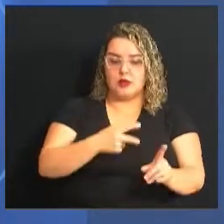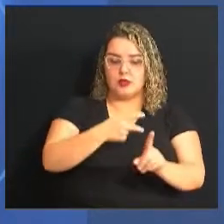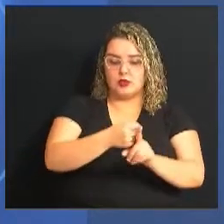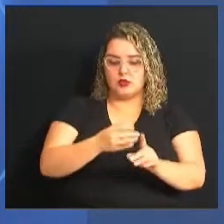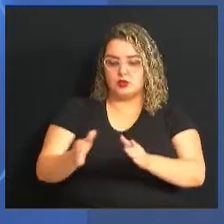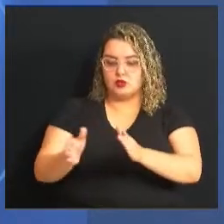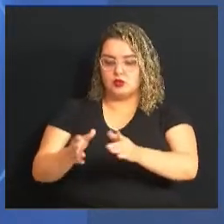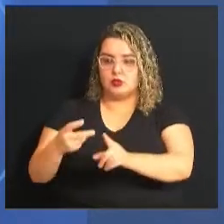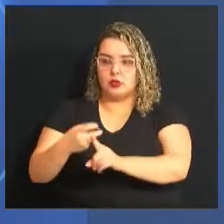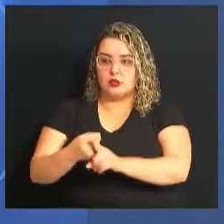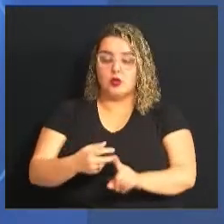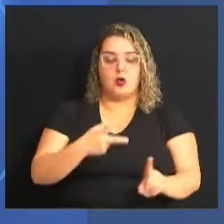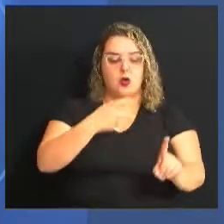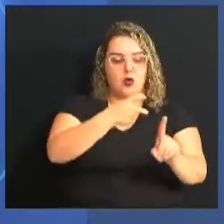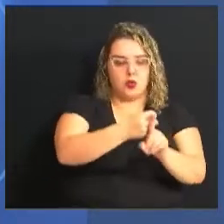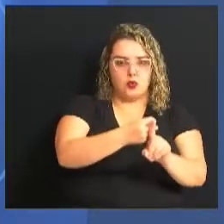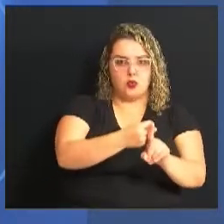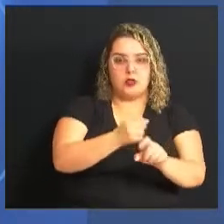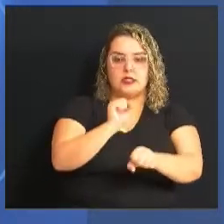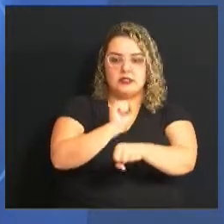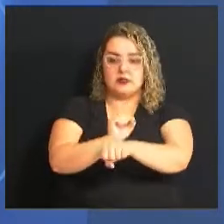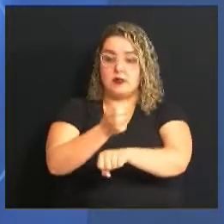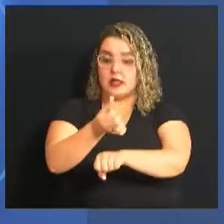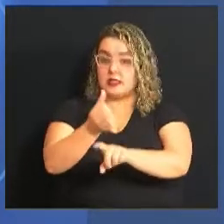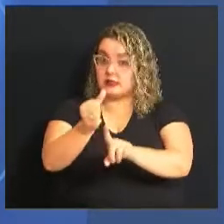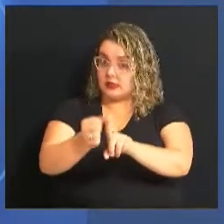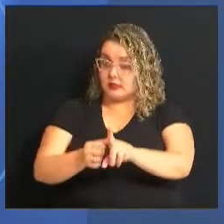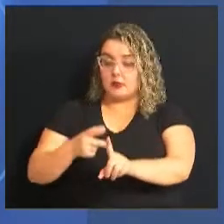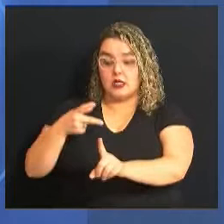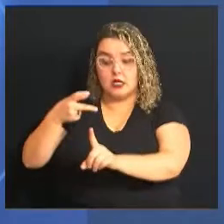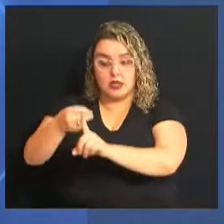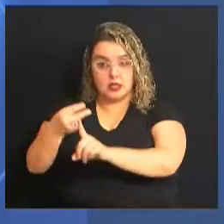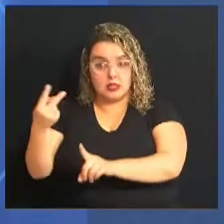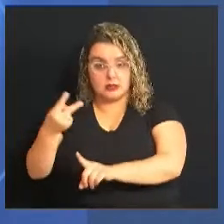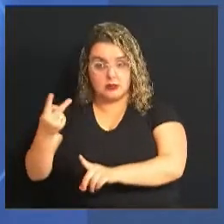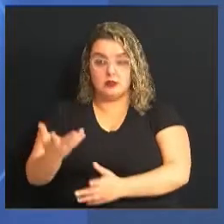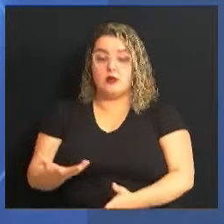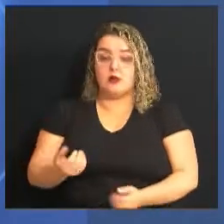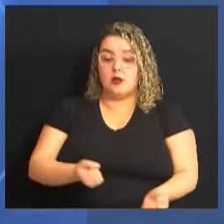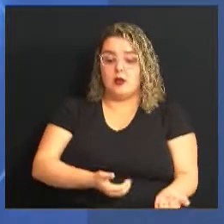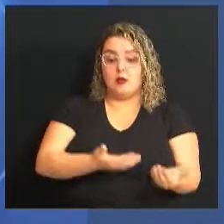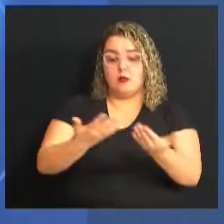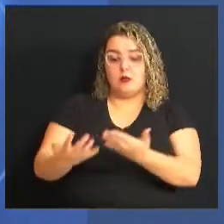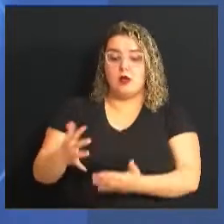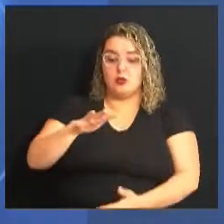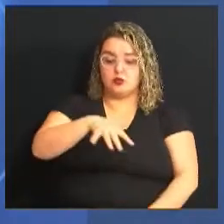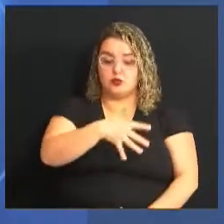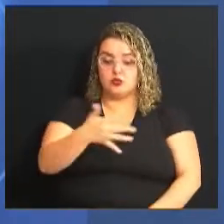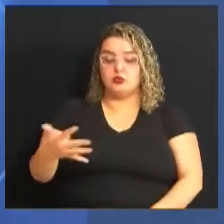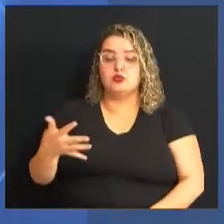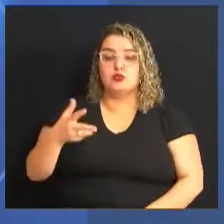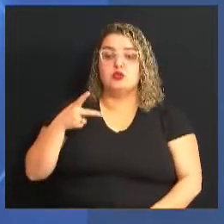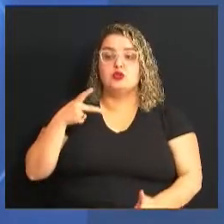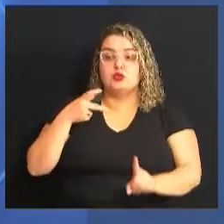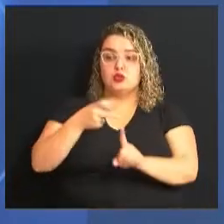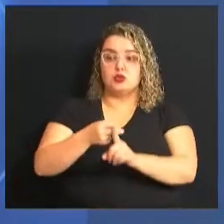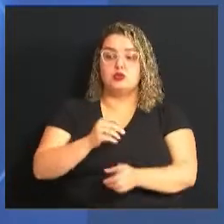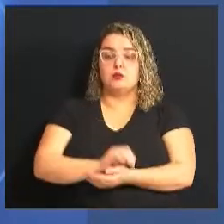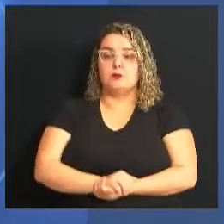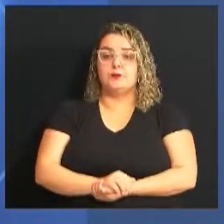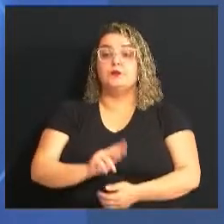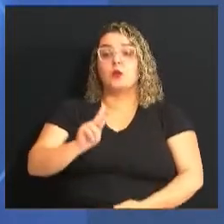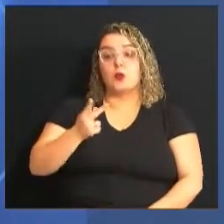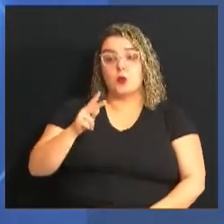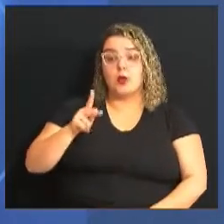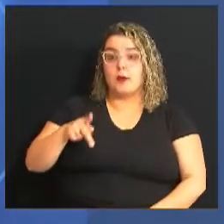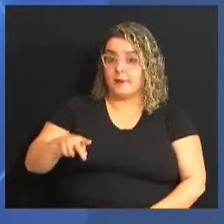de 6 meses entre elas. E para ser vacinado, basta apresentar o cartão de vacinação. O HPV é um vírus